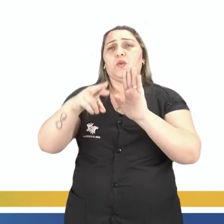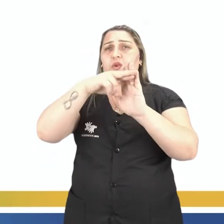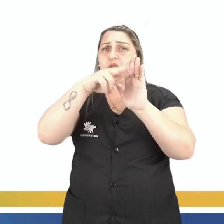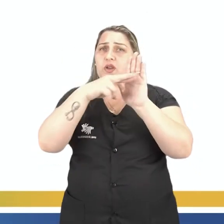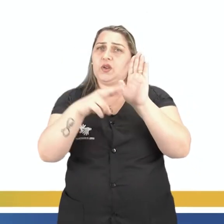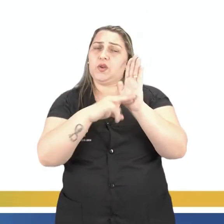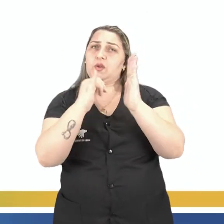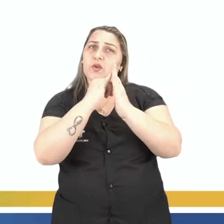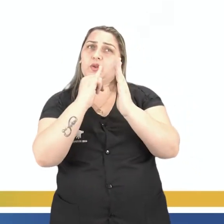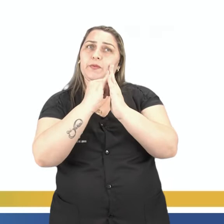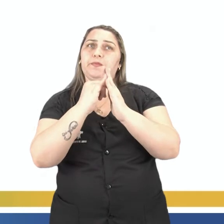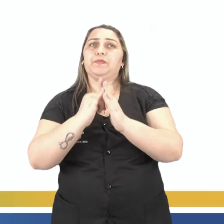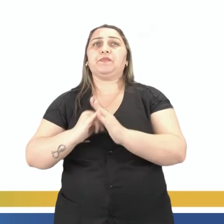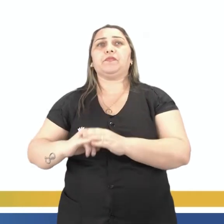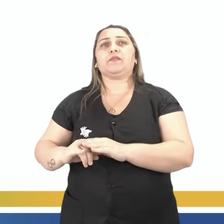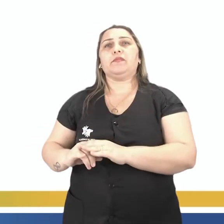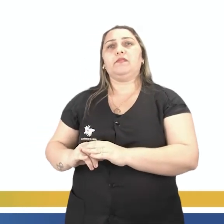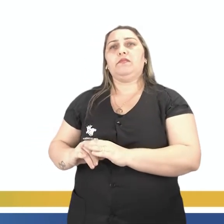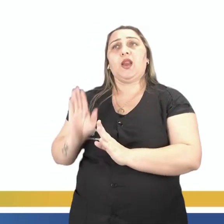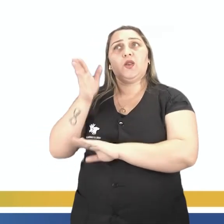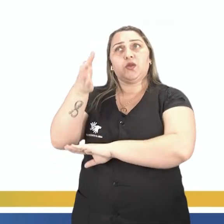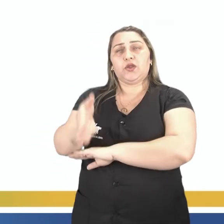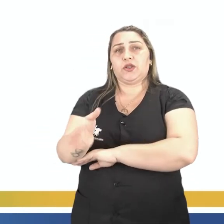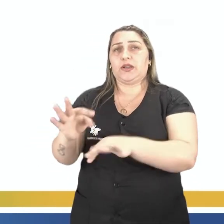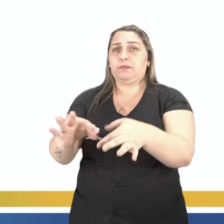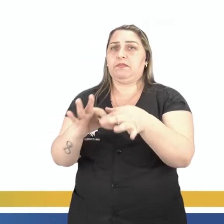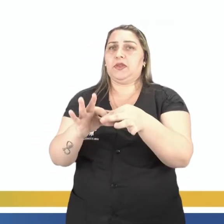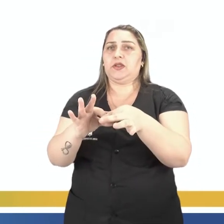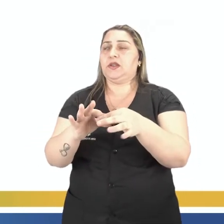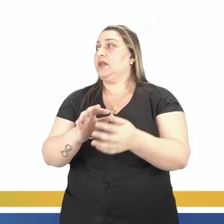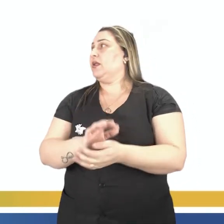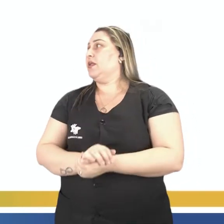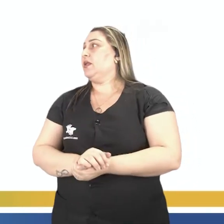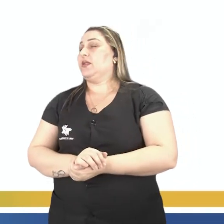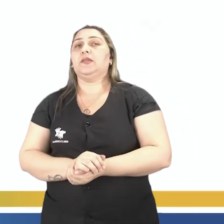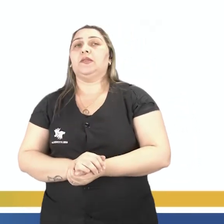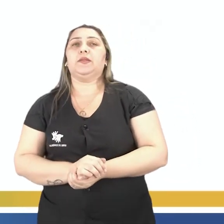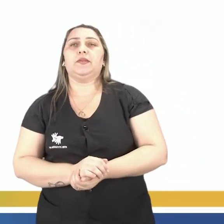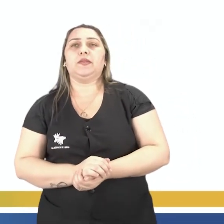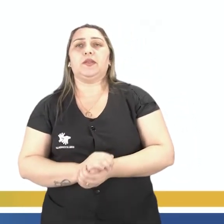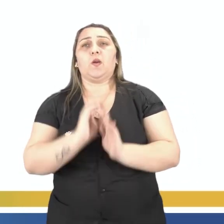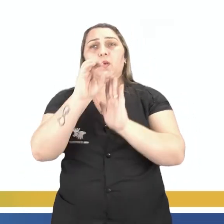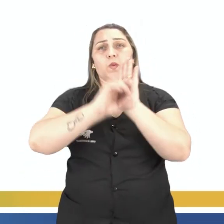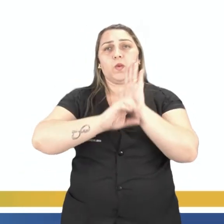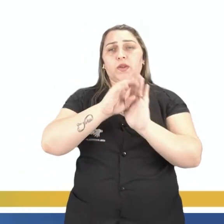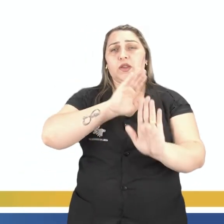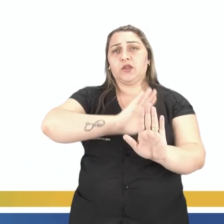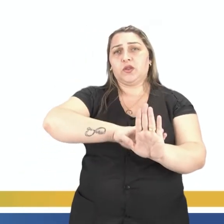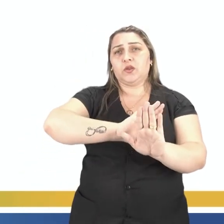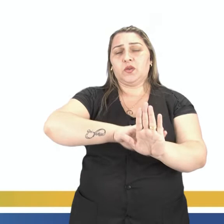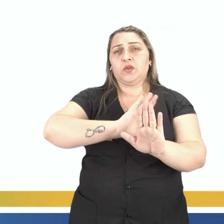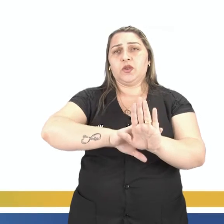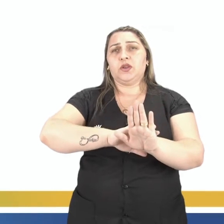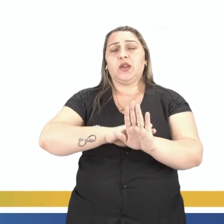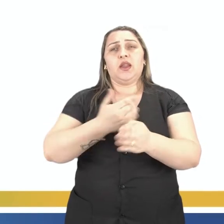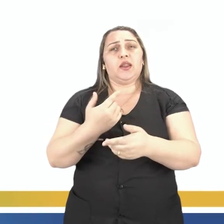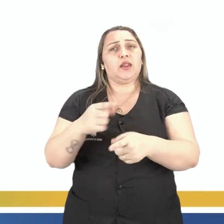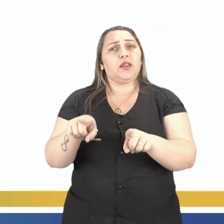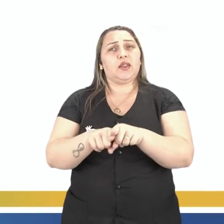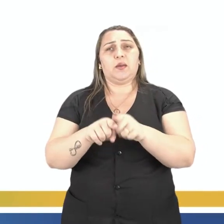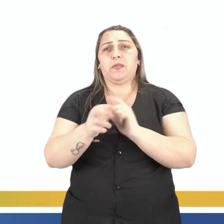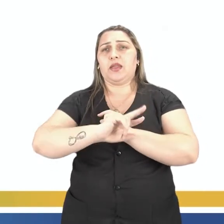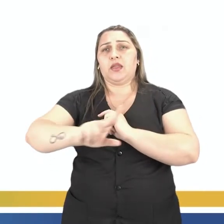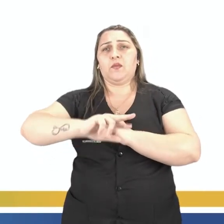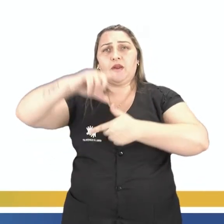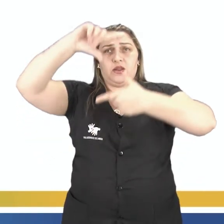de uma instituição. Não é diretamente ligado ao conceito de ideologia e menos ainda ao conceito